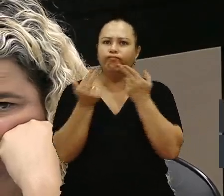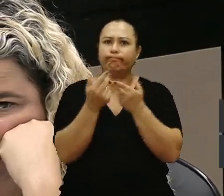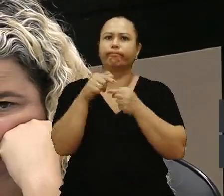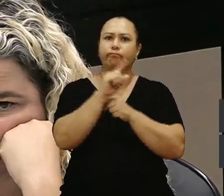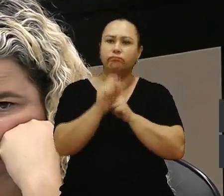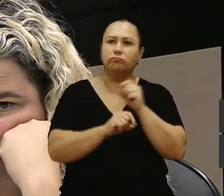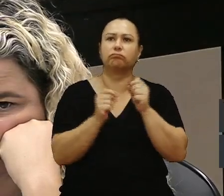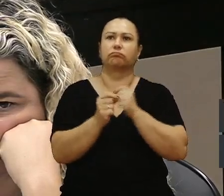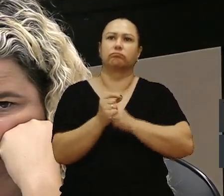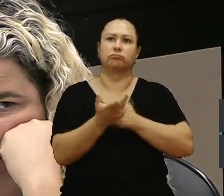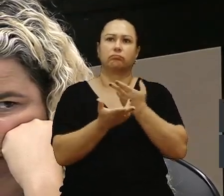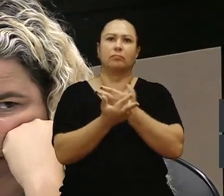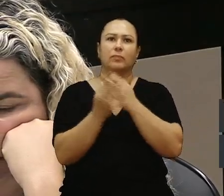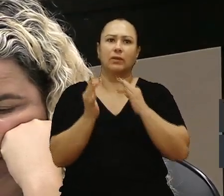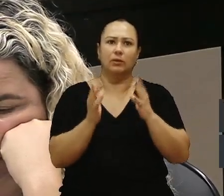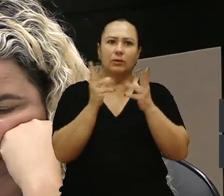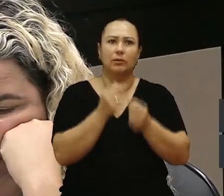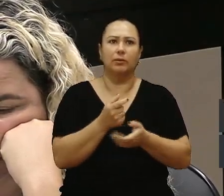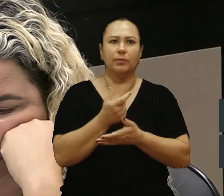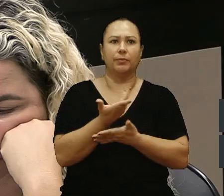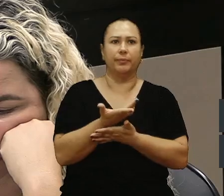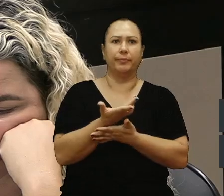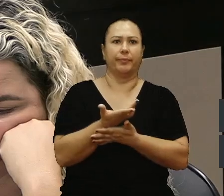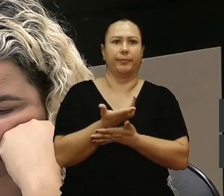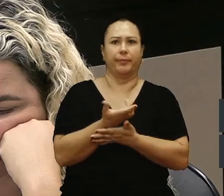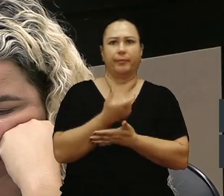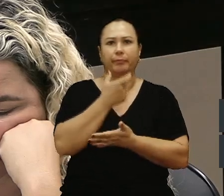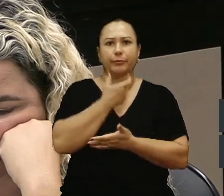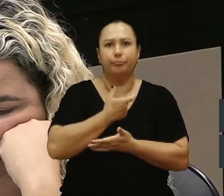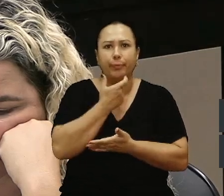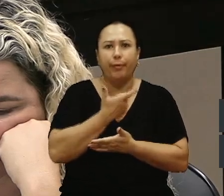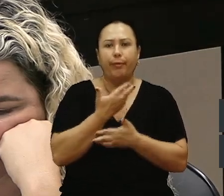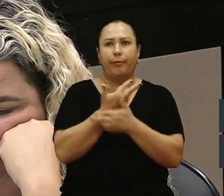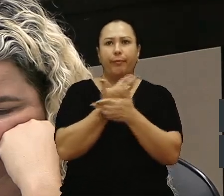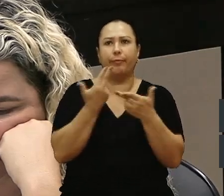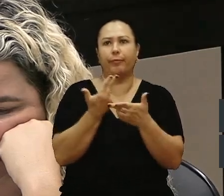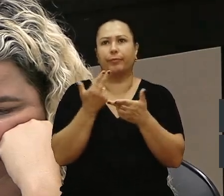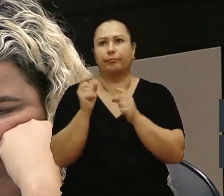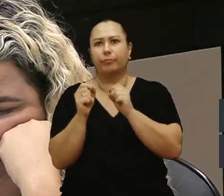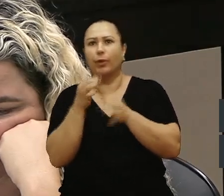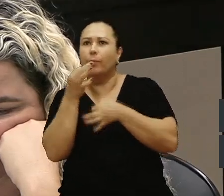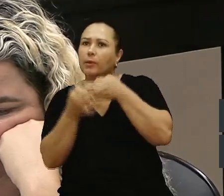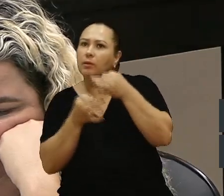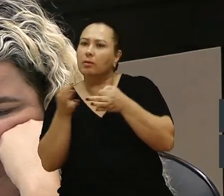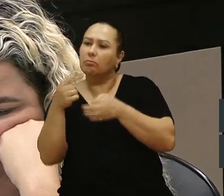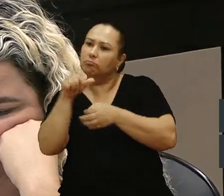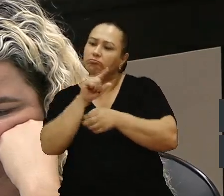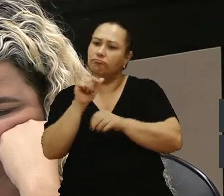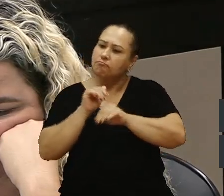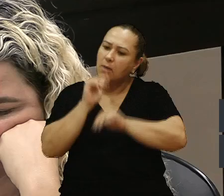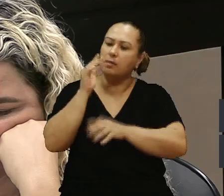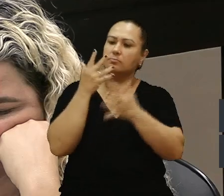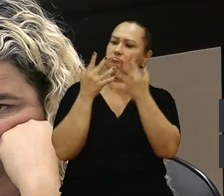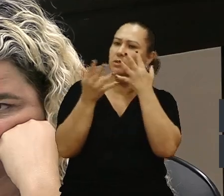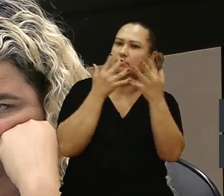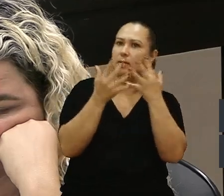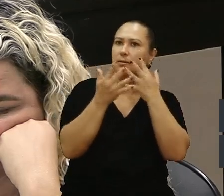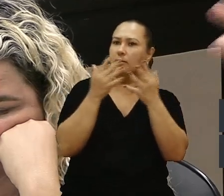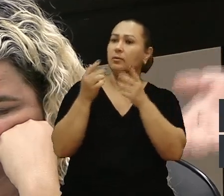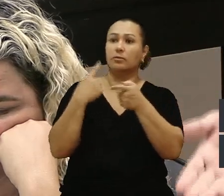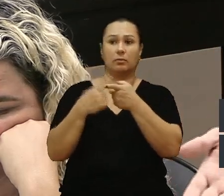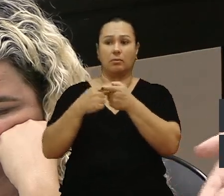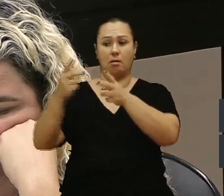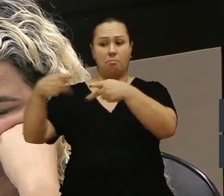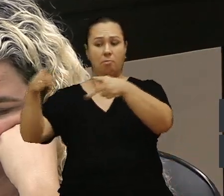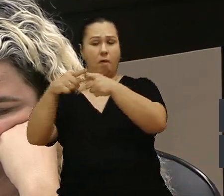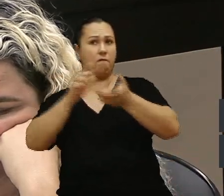Cristiano Becker, o pessoal ali que tem mais, que é mais da parte do governo, ali mais próximo do governo, que eles consigam ser cada vez mais transparentes, que o povo nos cobra,